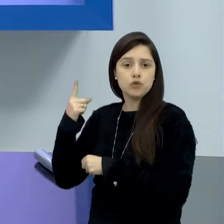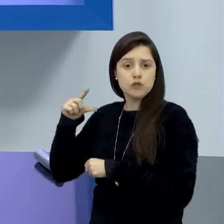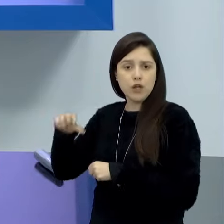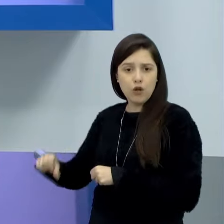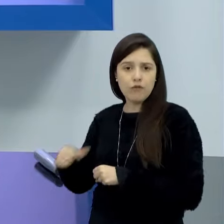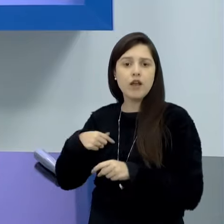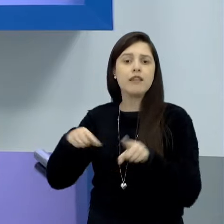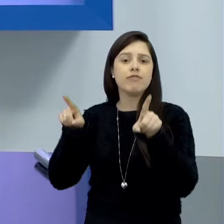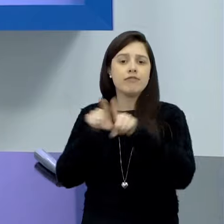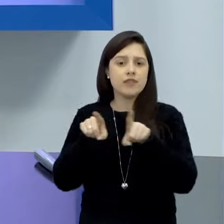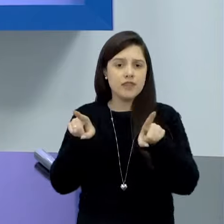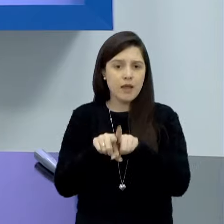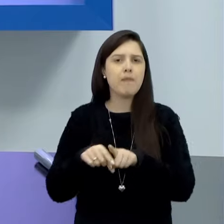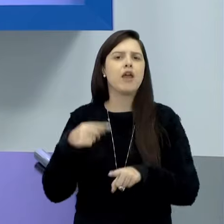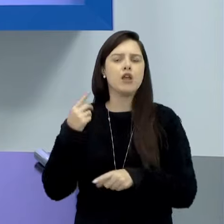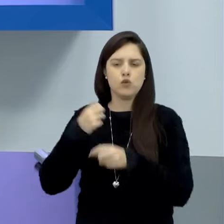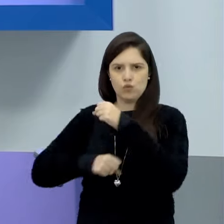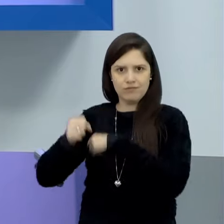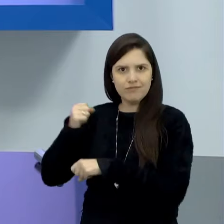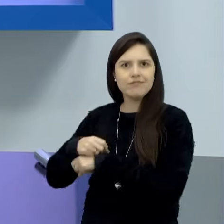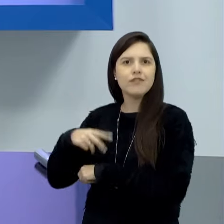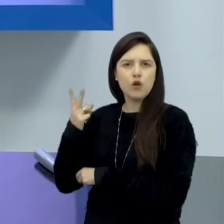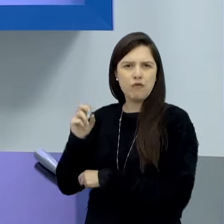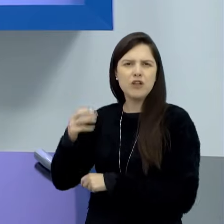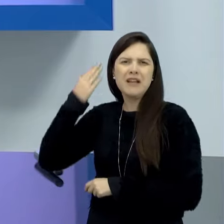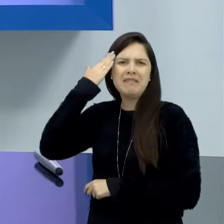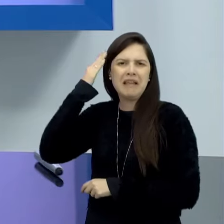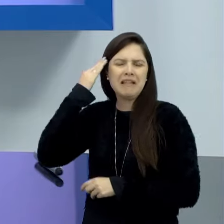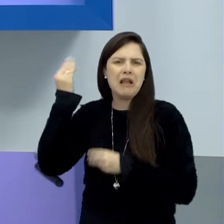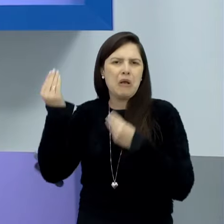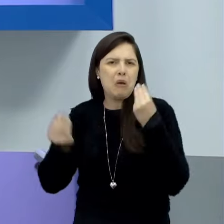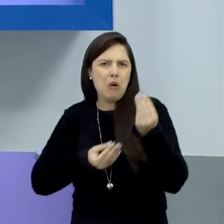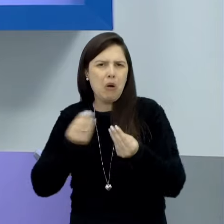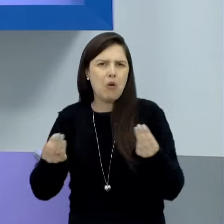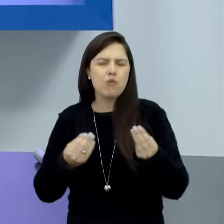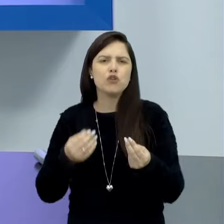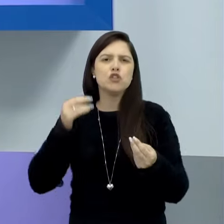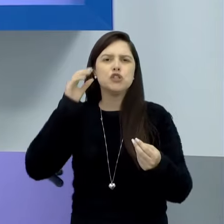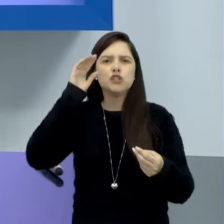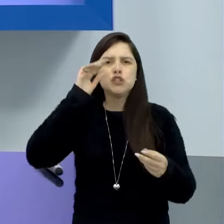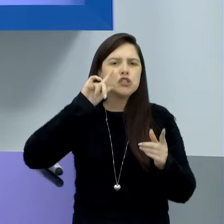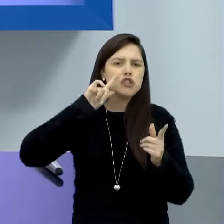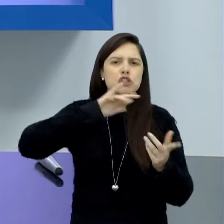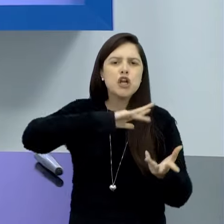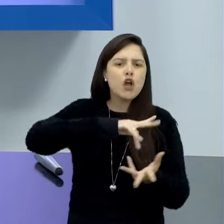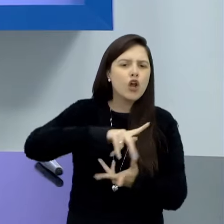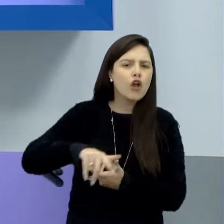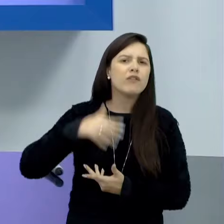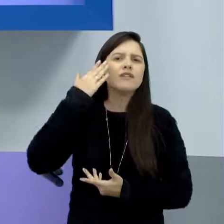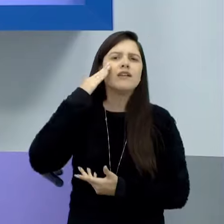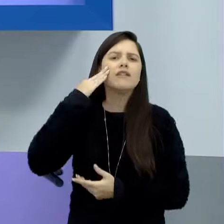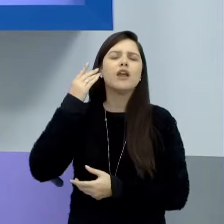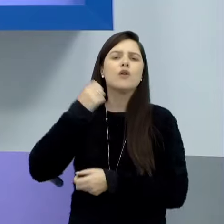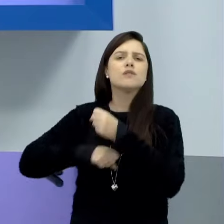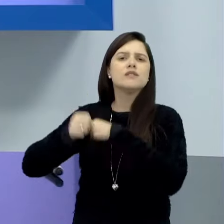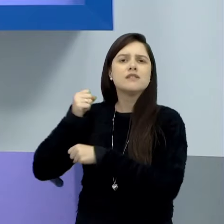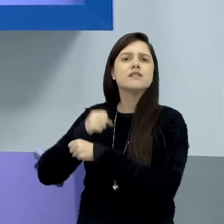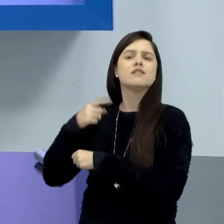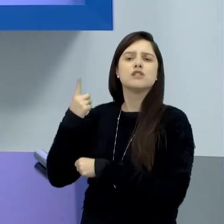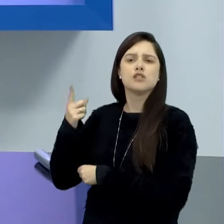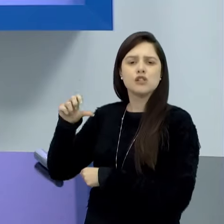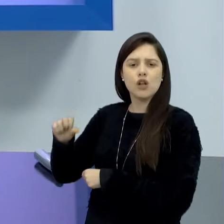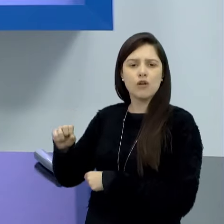também no século XX, para a gente entender como os geógrafos entendiam o século XIX e o século